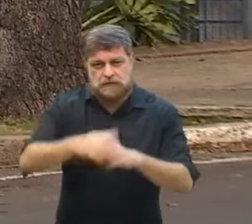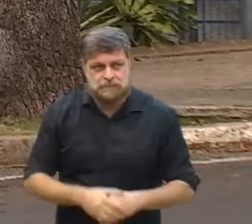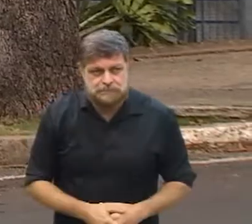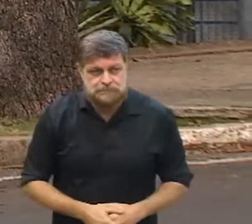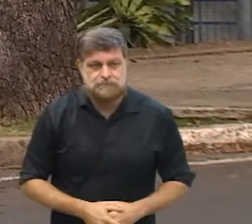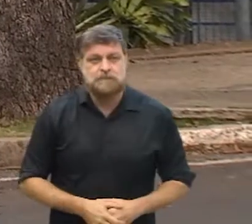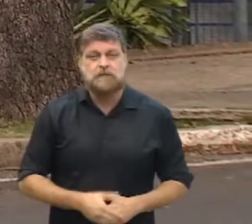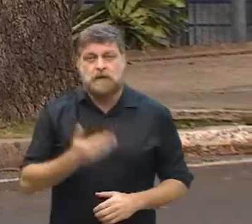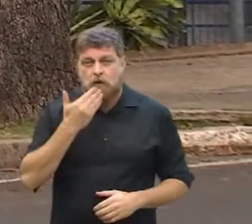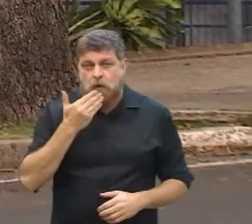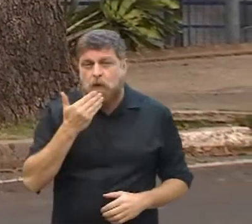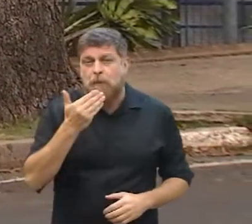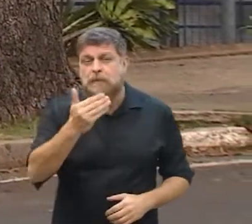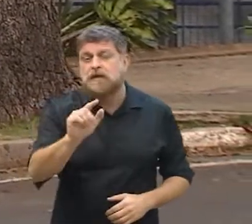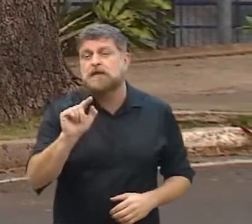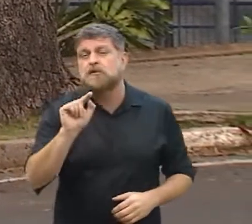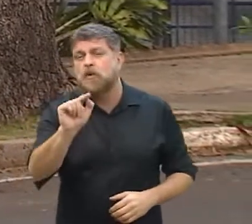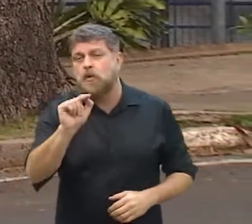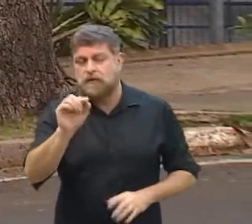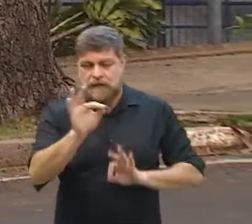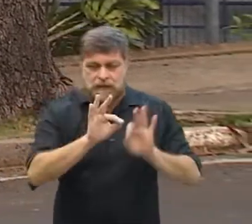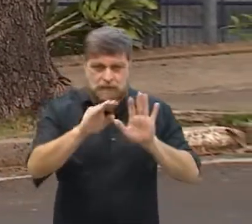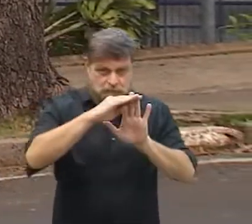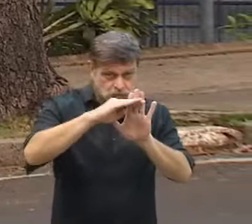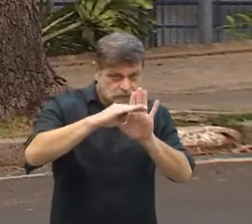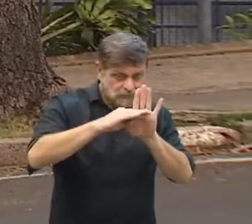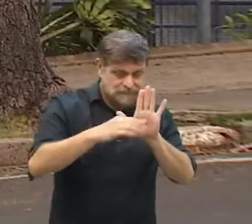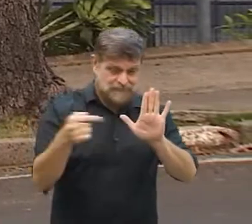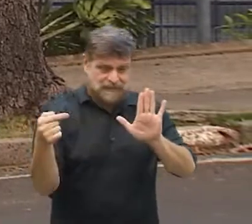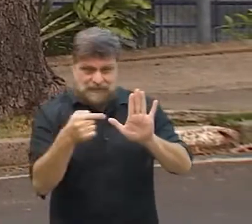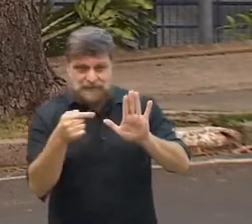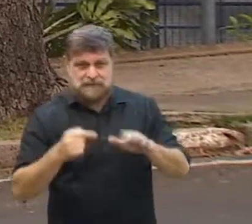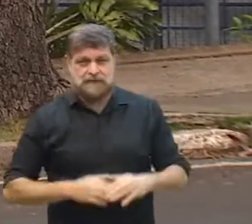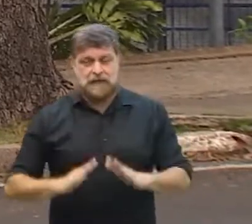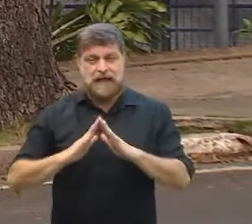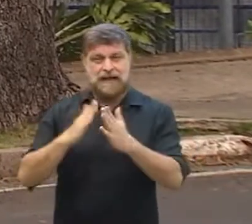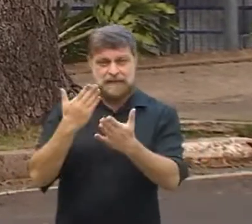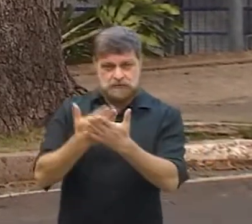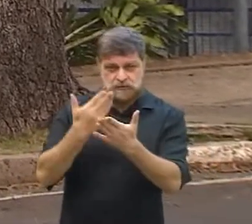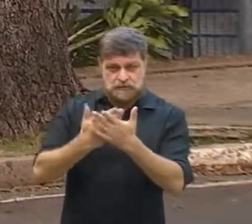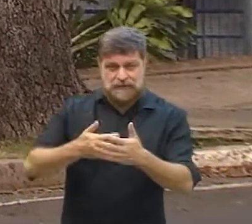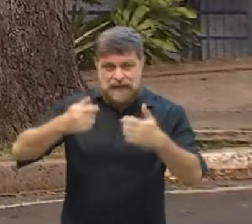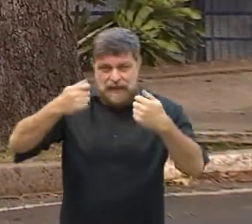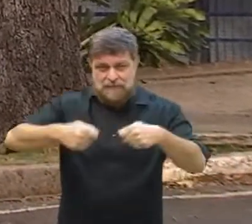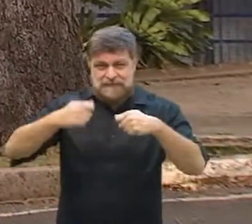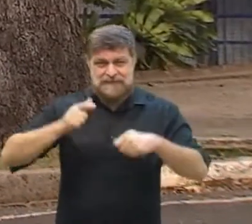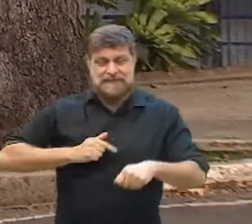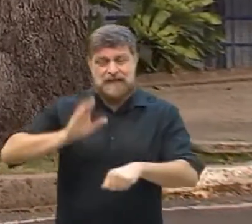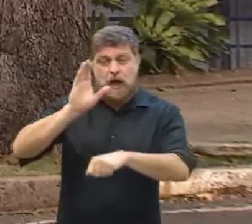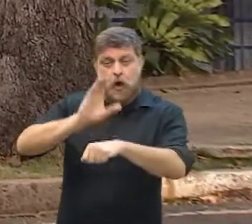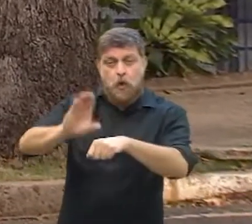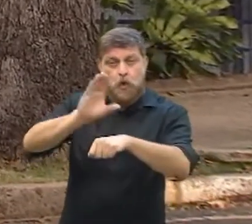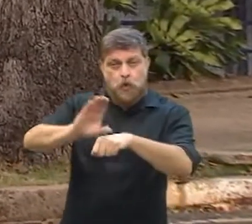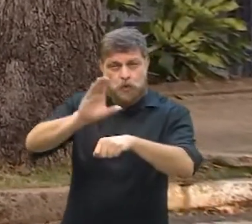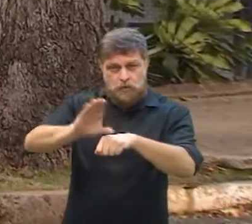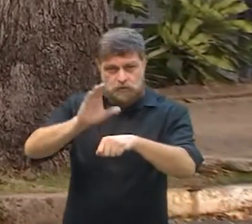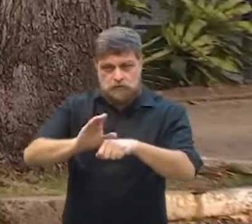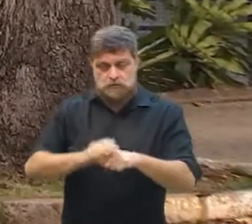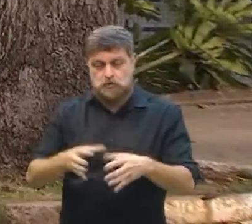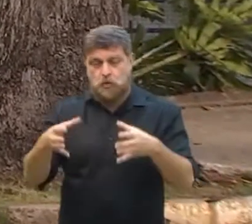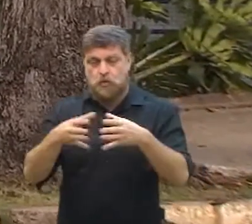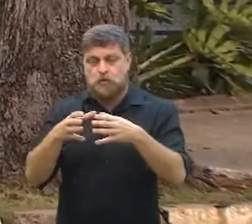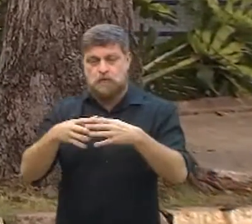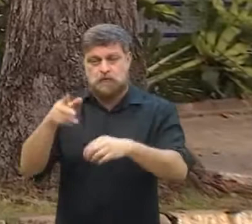pontos solicitados pelo vereador no projeto de lei é que os estabelecimentos deverão capacitar o